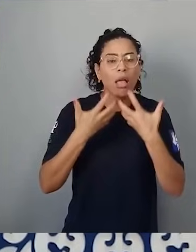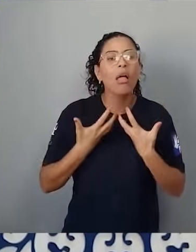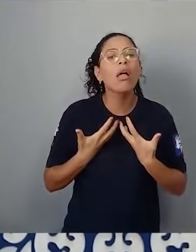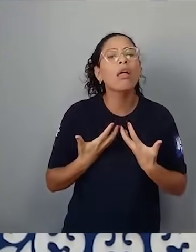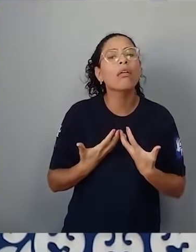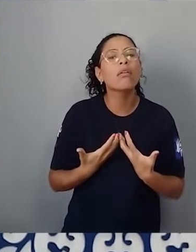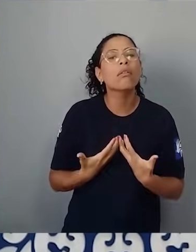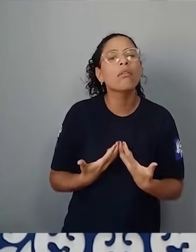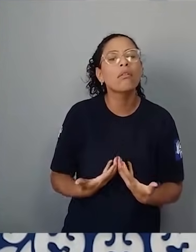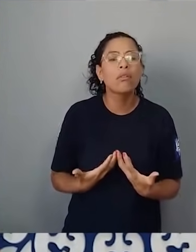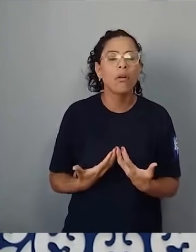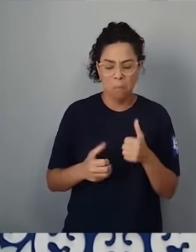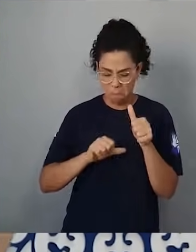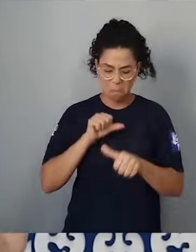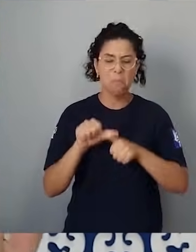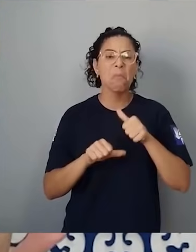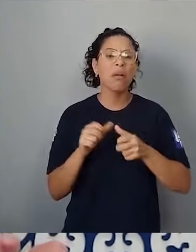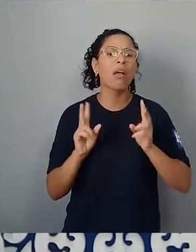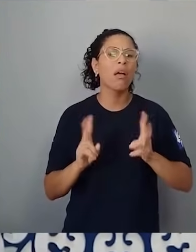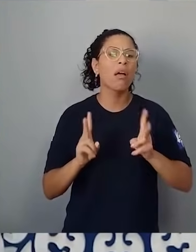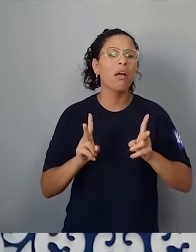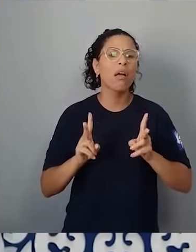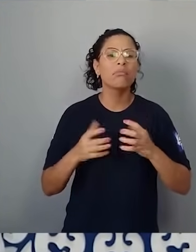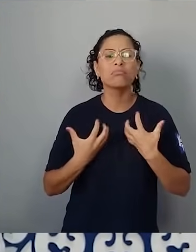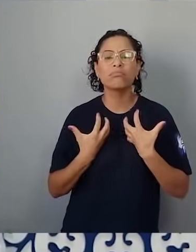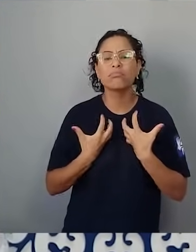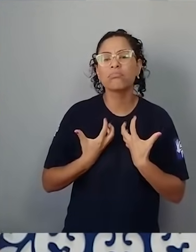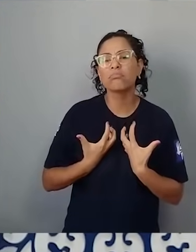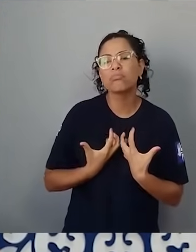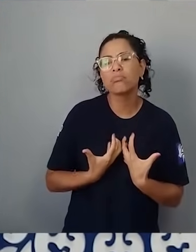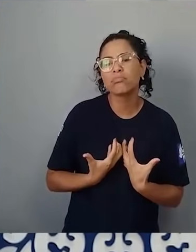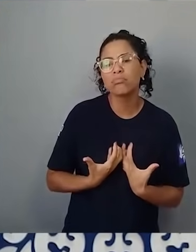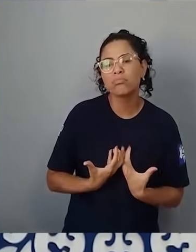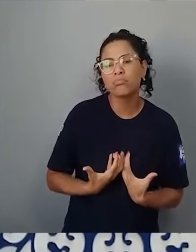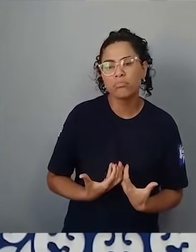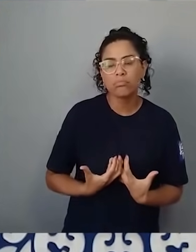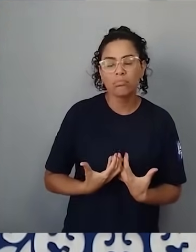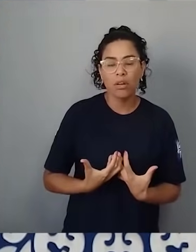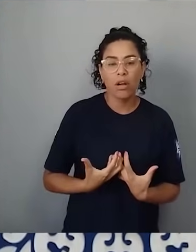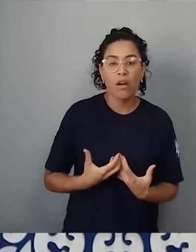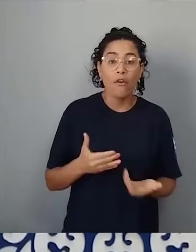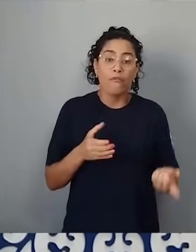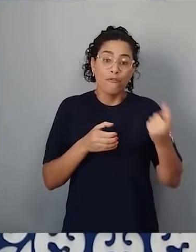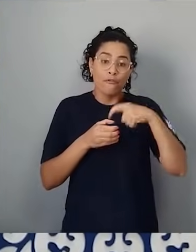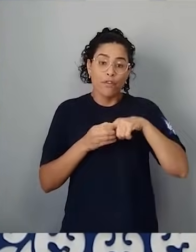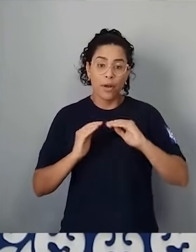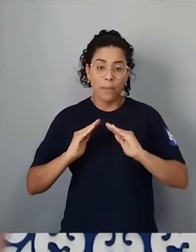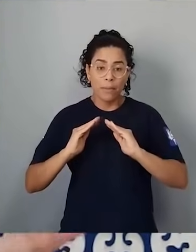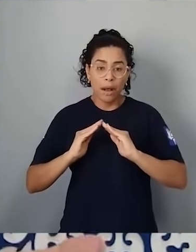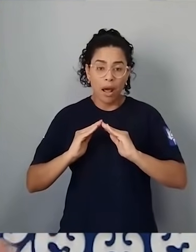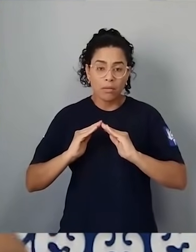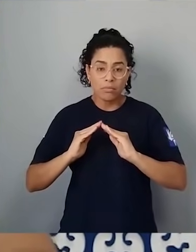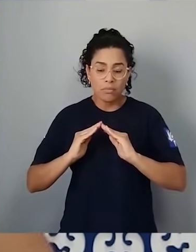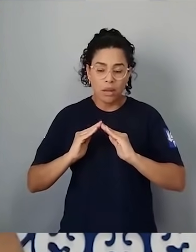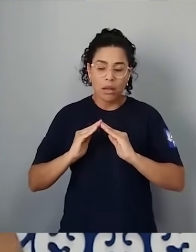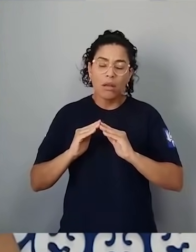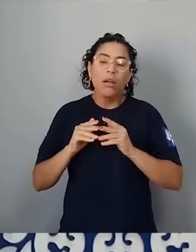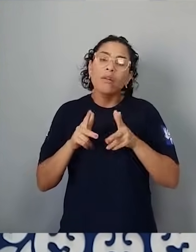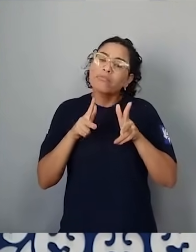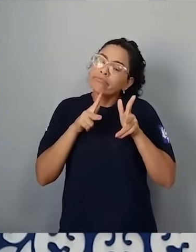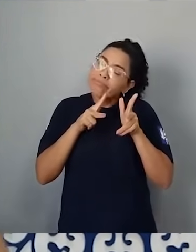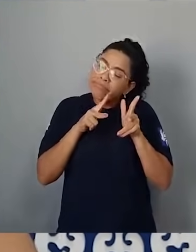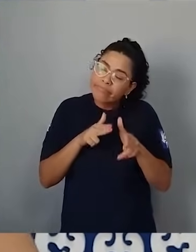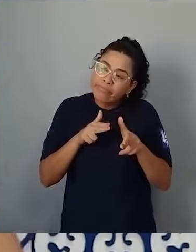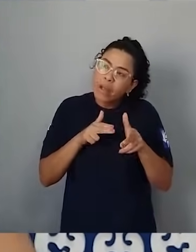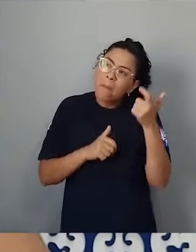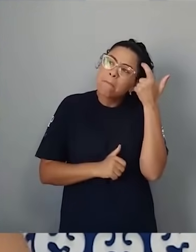ainda de mudar de cor. Entrou em sua casinha, deitou em sua caminha e lá ficou a pensar.